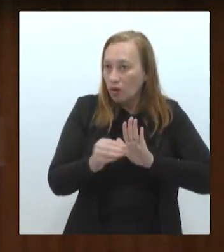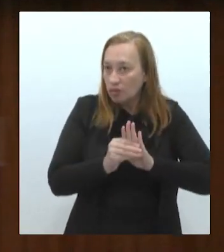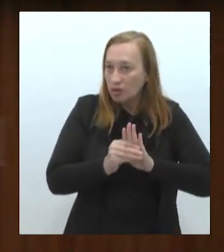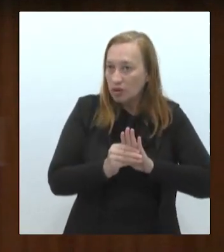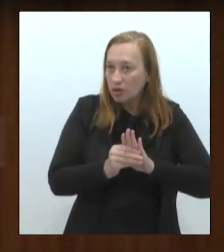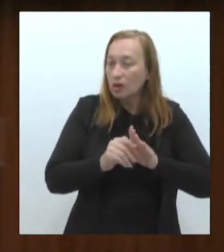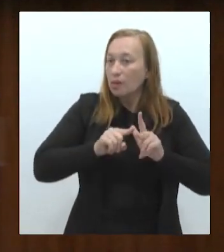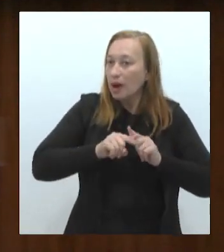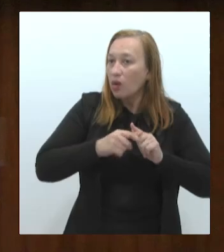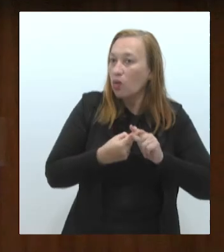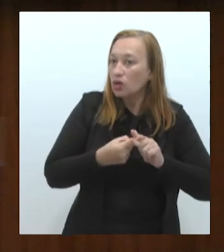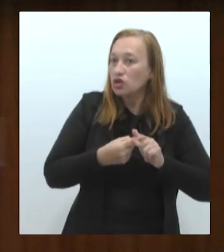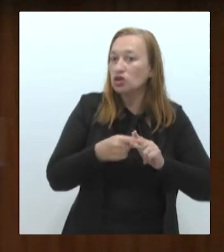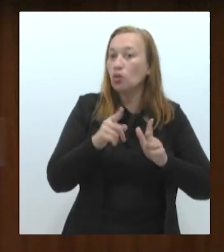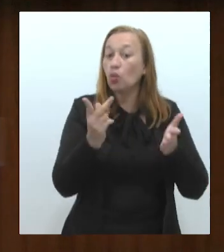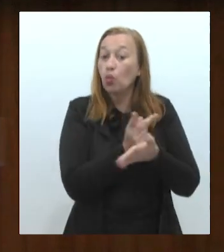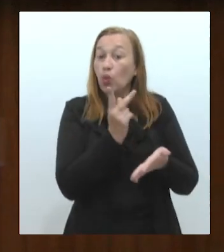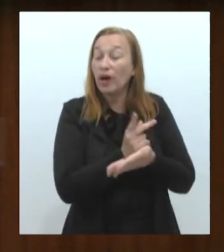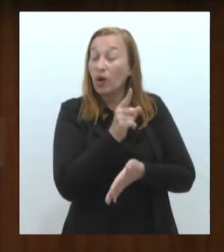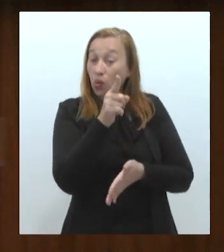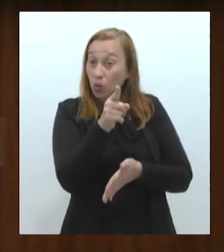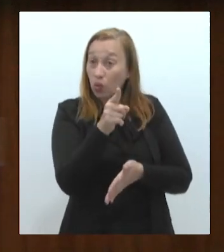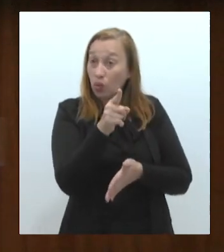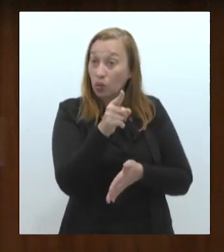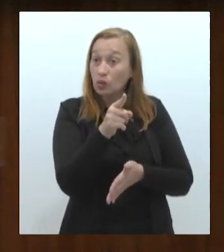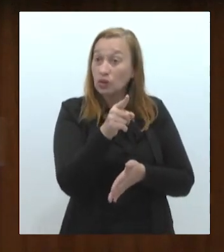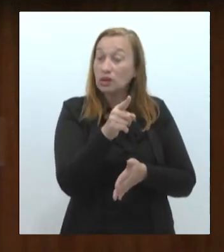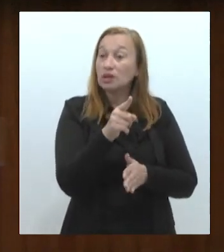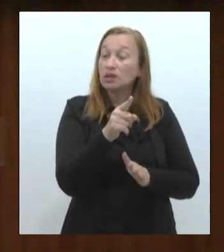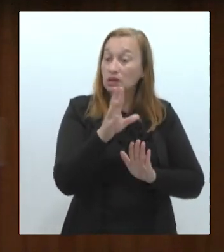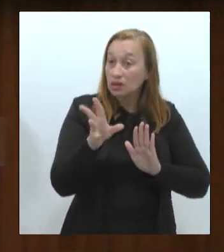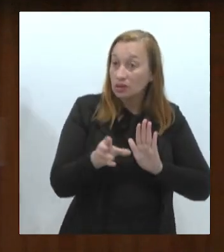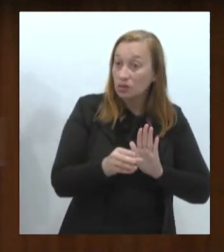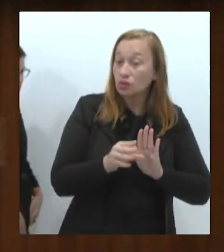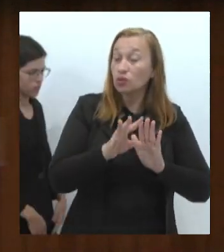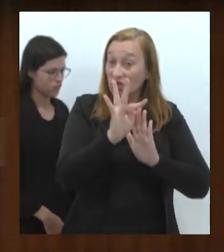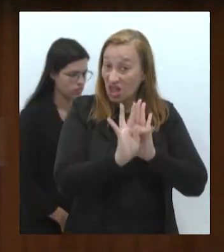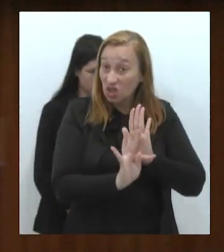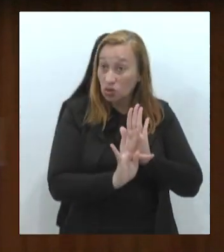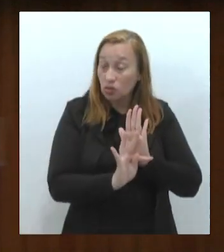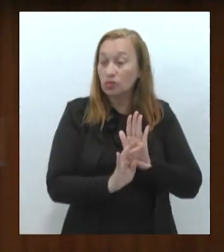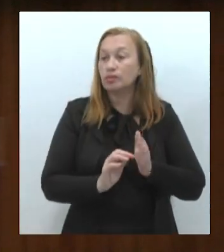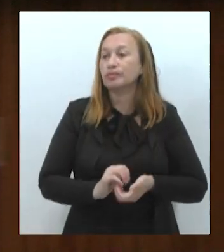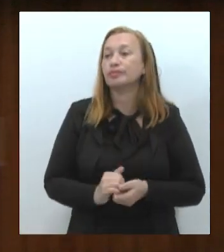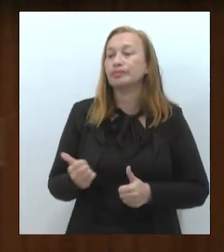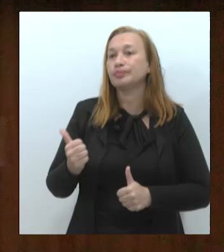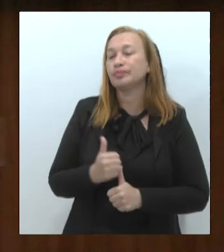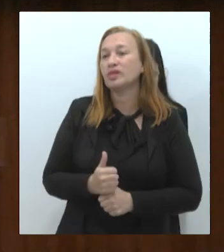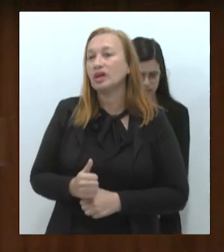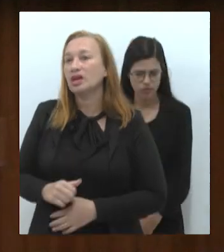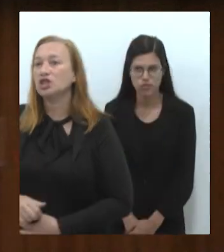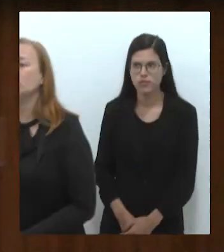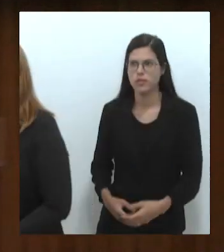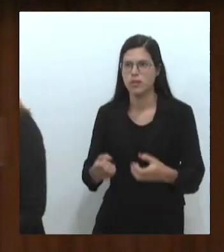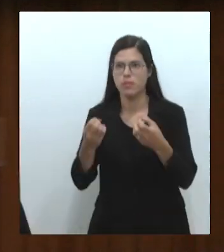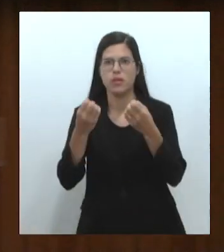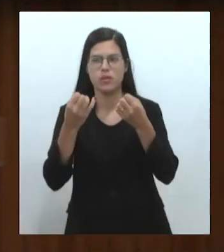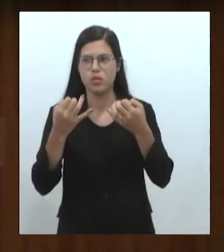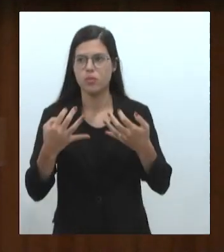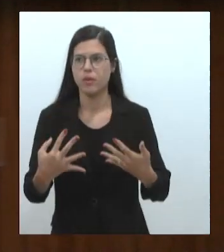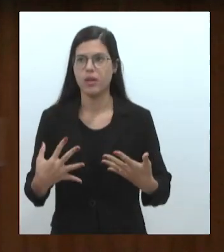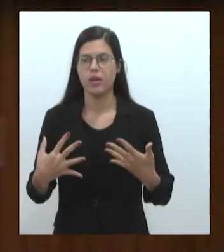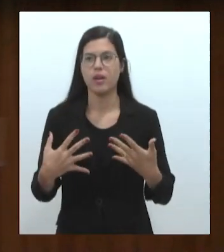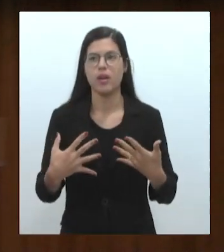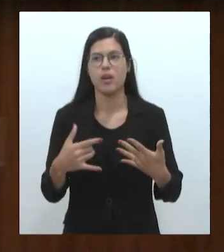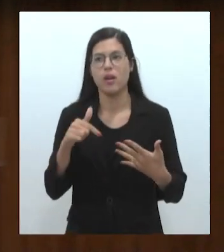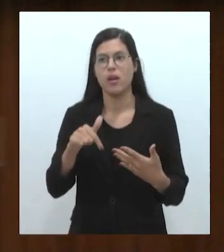para corrigir o erro material da ementa e do texto e para explicar e delimitar que, pelo fato histórico de